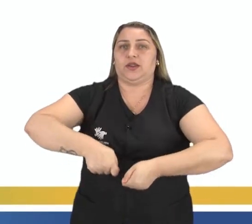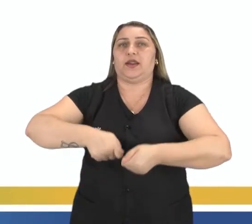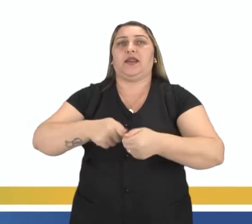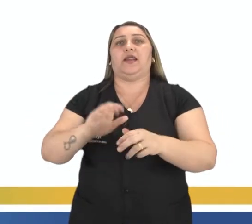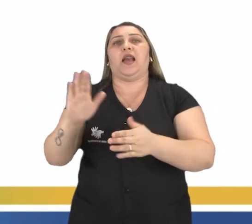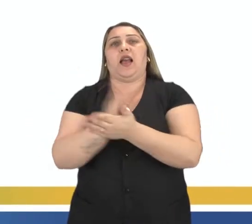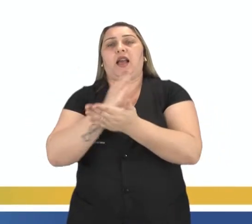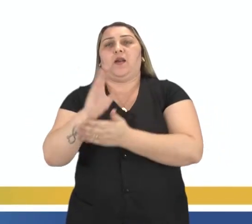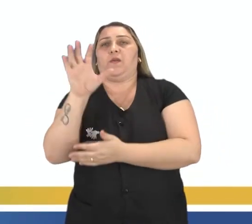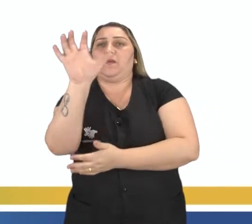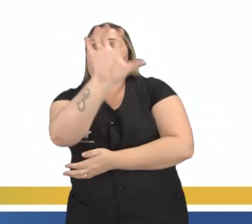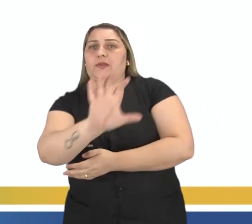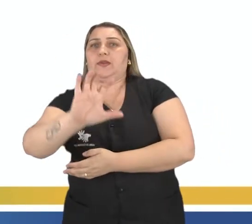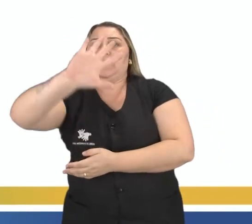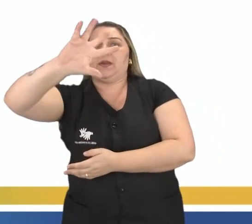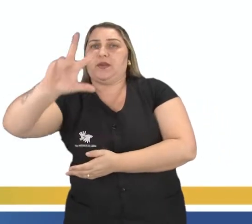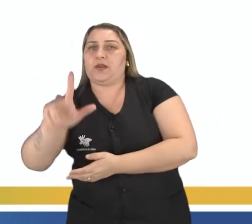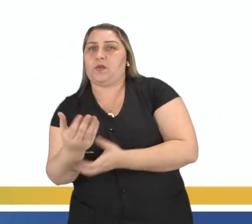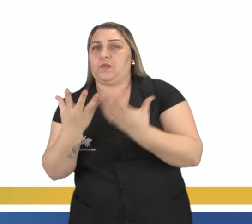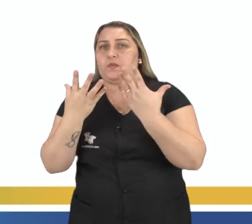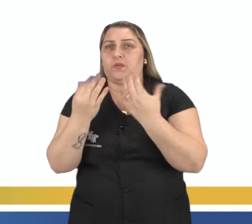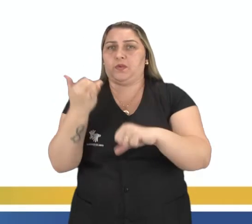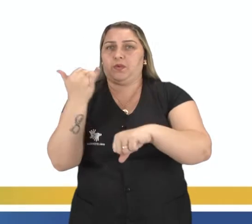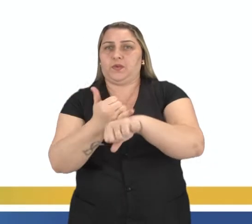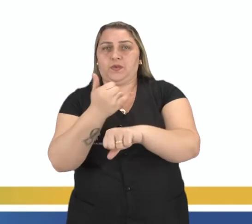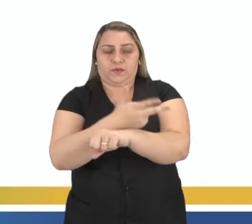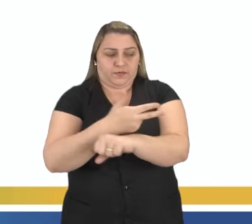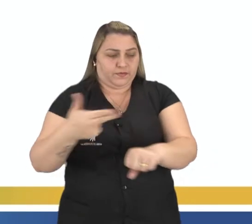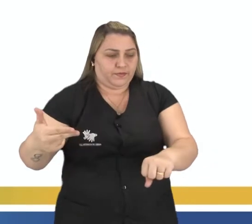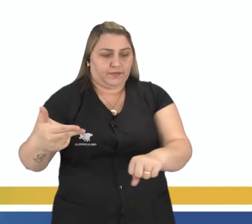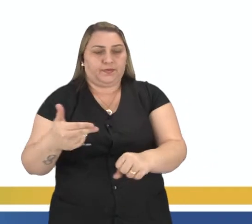algumas regiões, essa abundância aí de materiais.